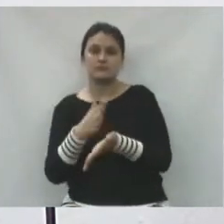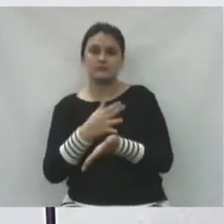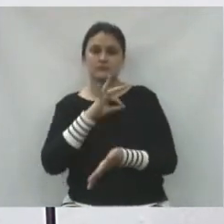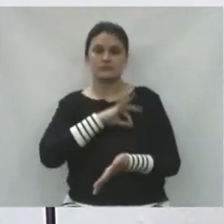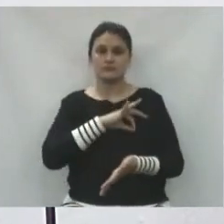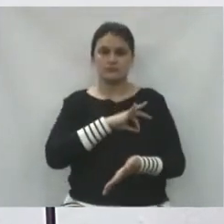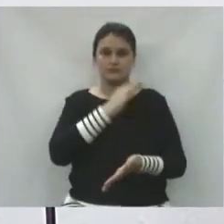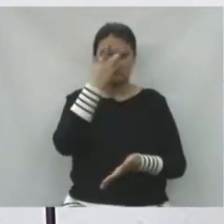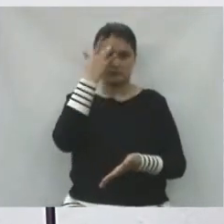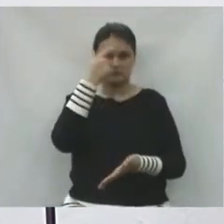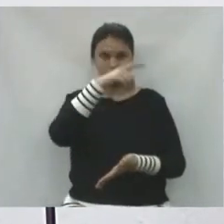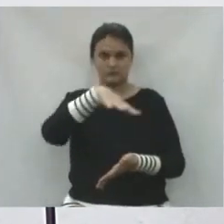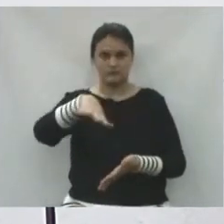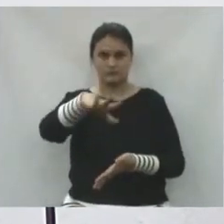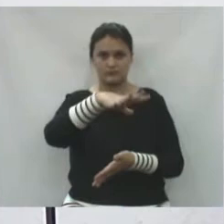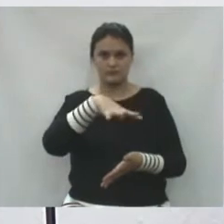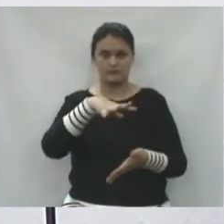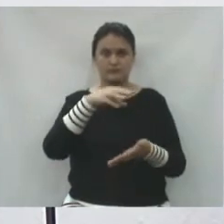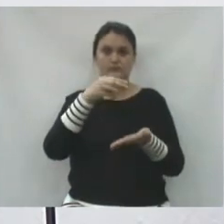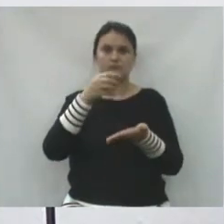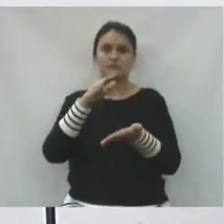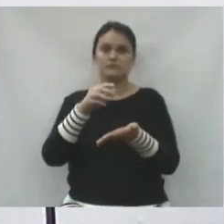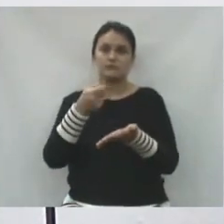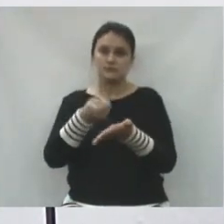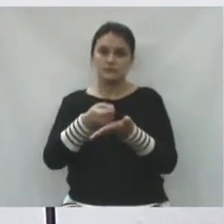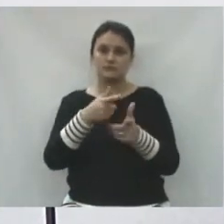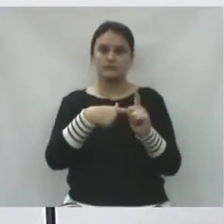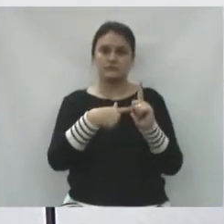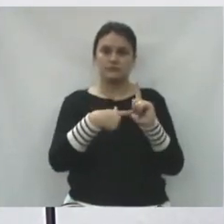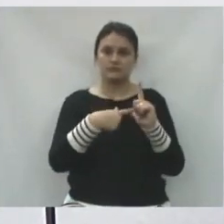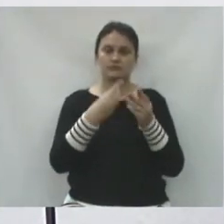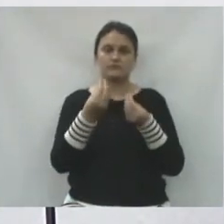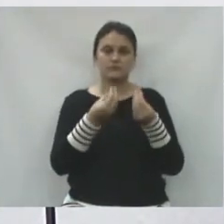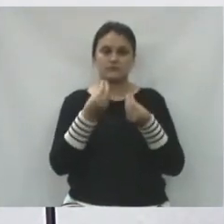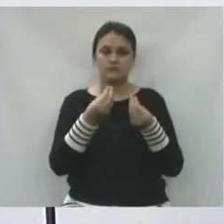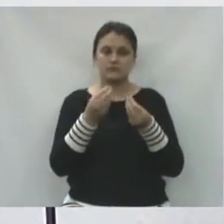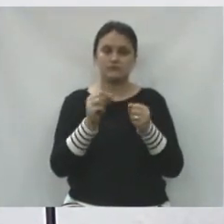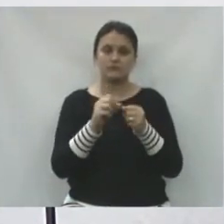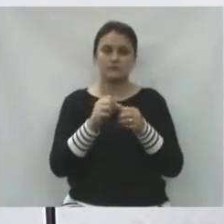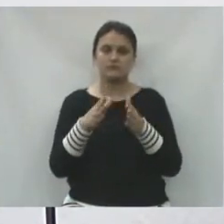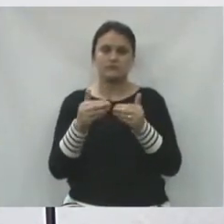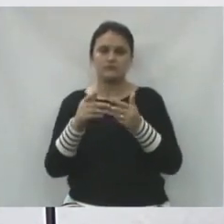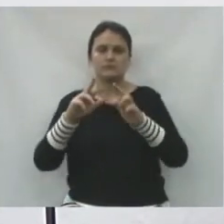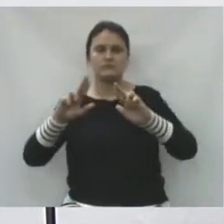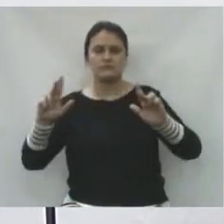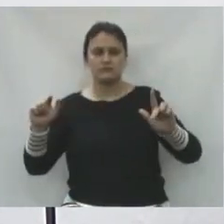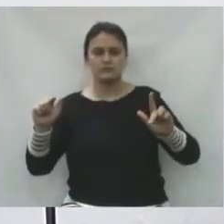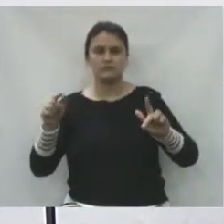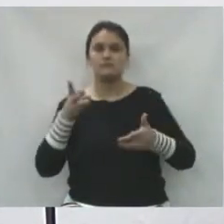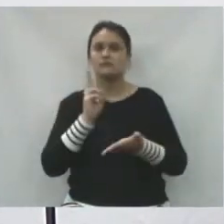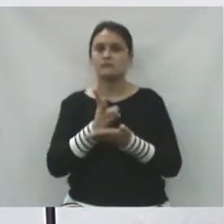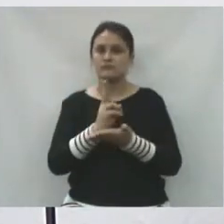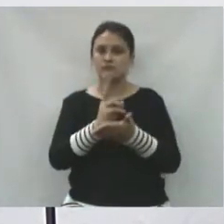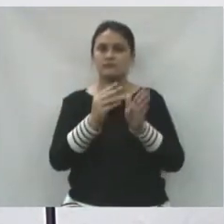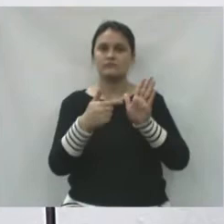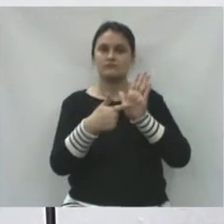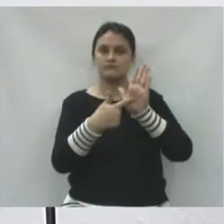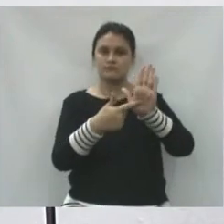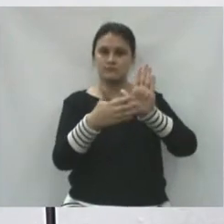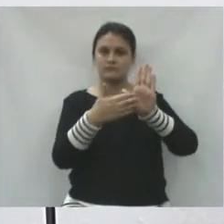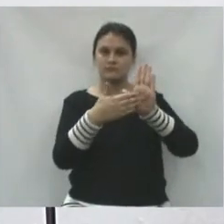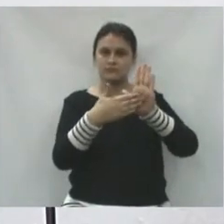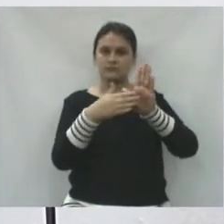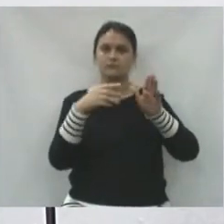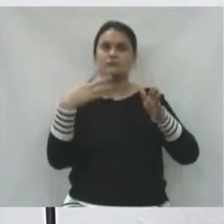valor mínimo e condenação para pagamento de dívida através de precatório, requisitório e outros. Sempre citando